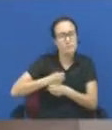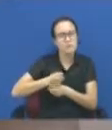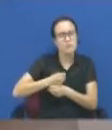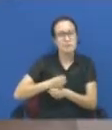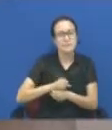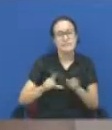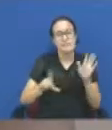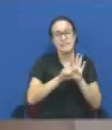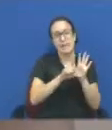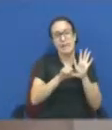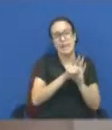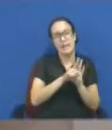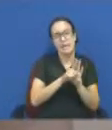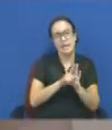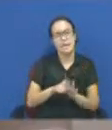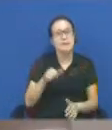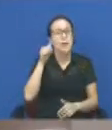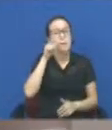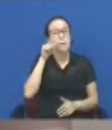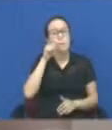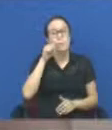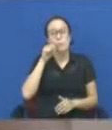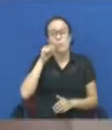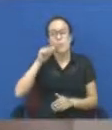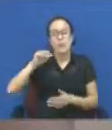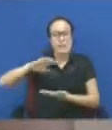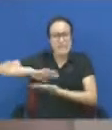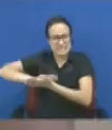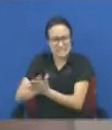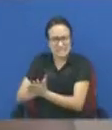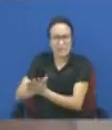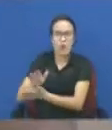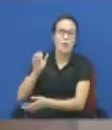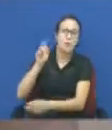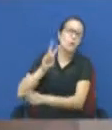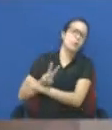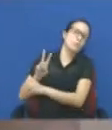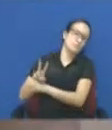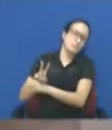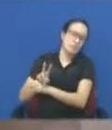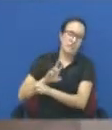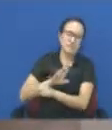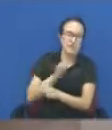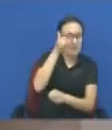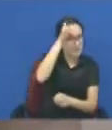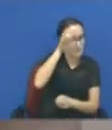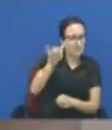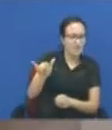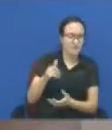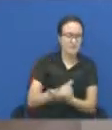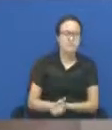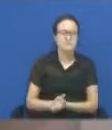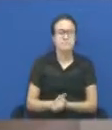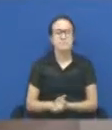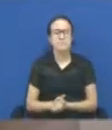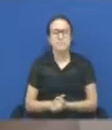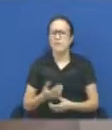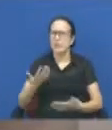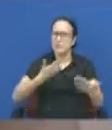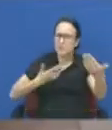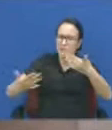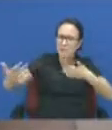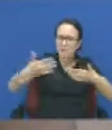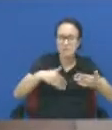Escola Legislativa e pela Procuradoria Especial da Mulher. Para a gente é muito importante que todos compareçam e que venham